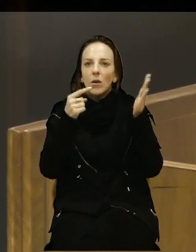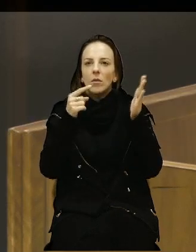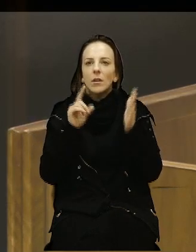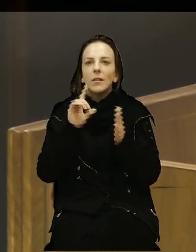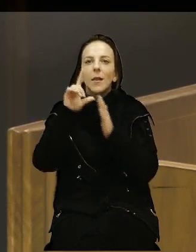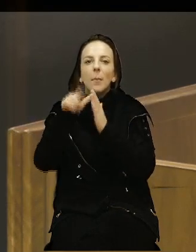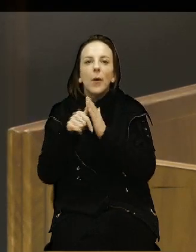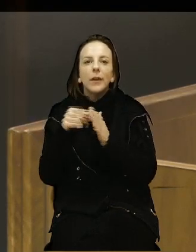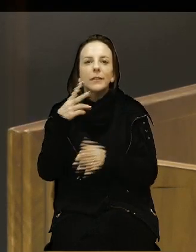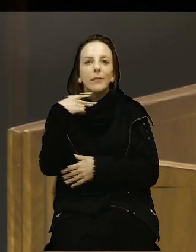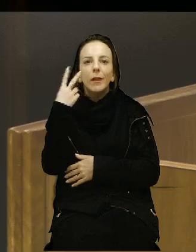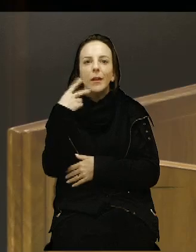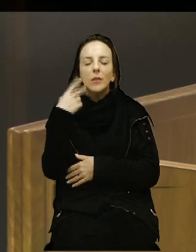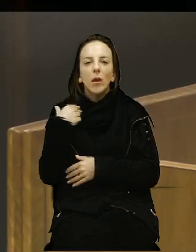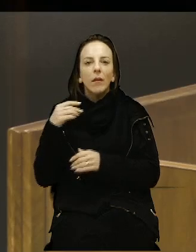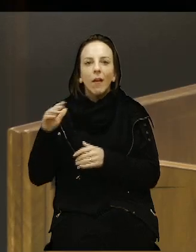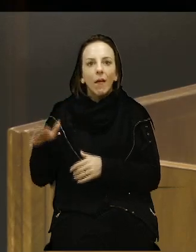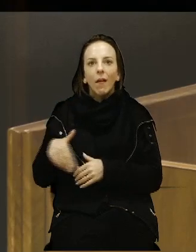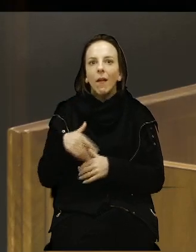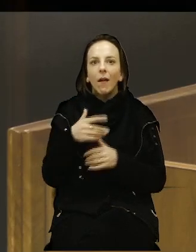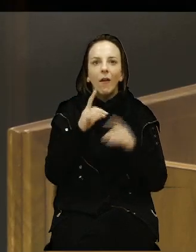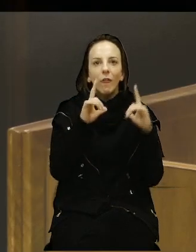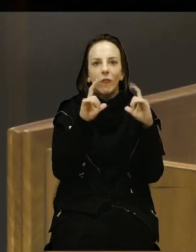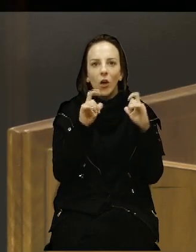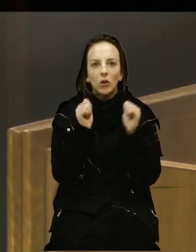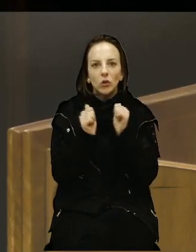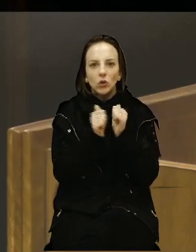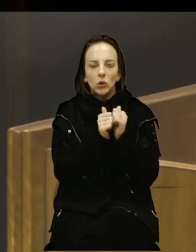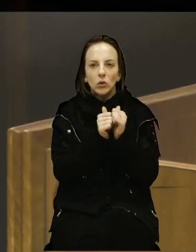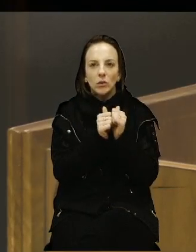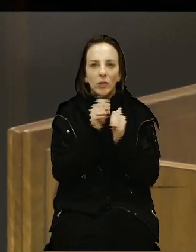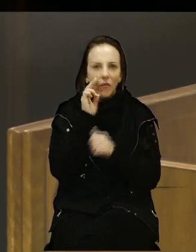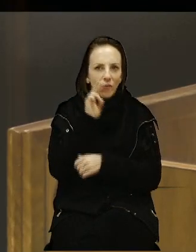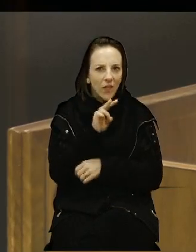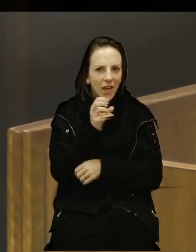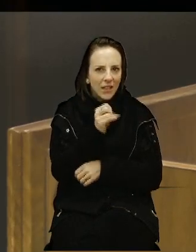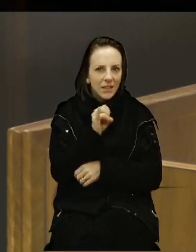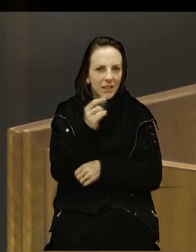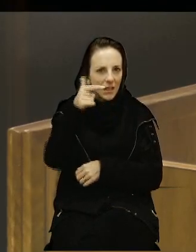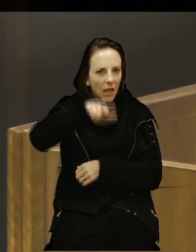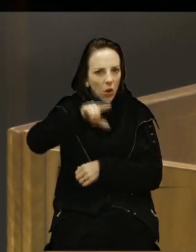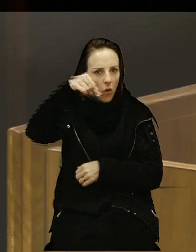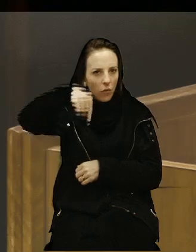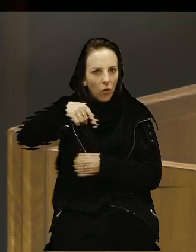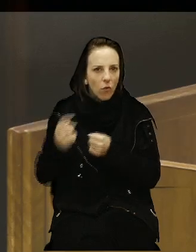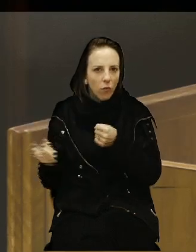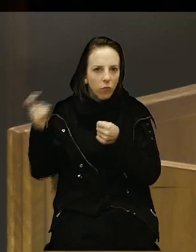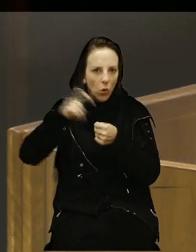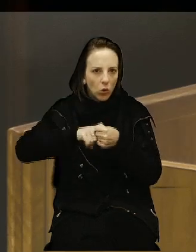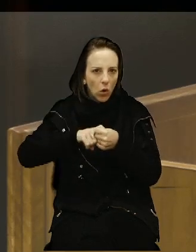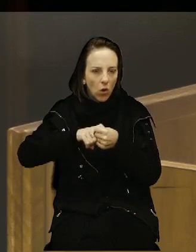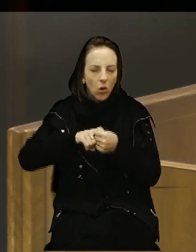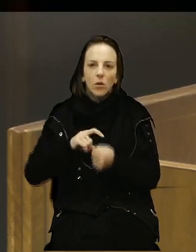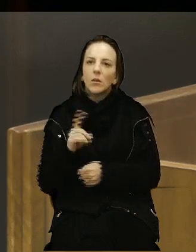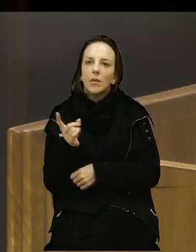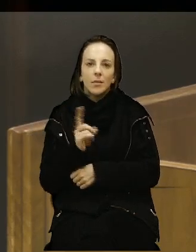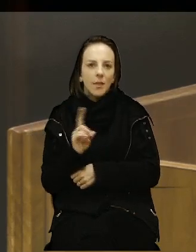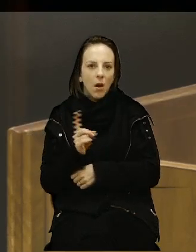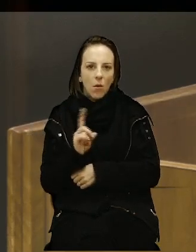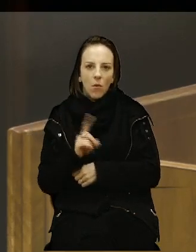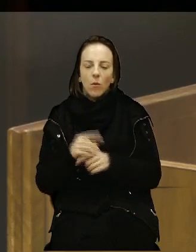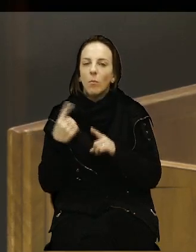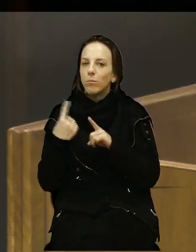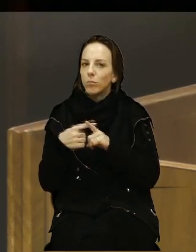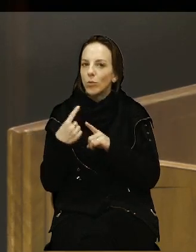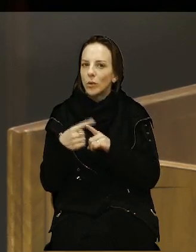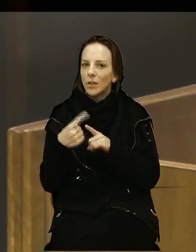vereador ia lá e se promovia em cima. Vai ver se estão reeleitos, vamos ver se está aqui nessa casa de novo. Não, porque faltaram com a